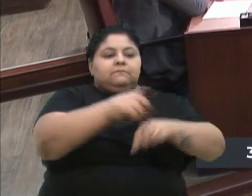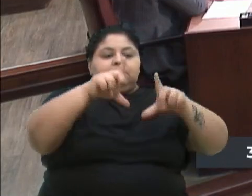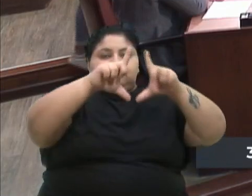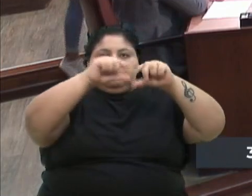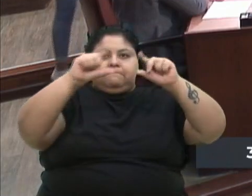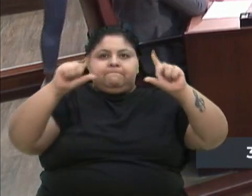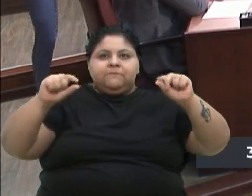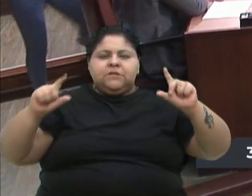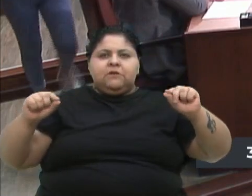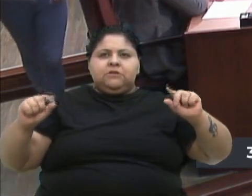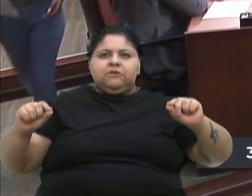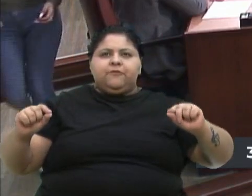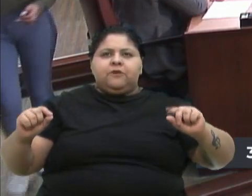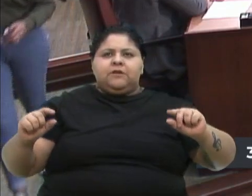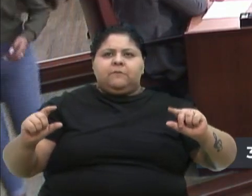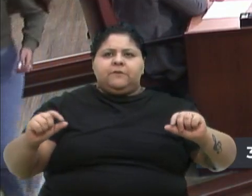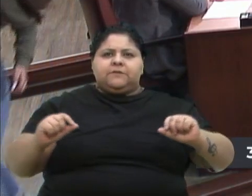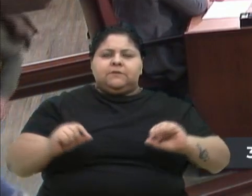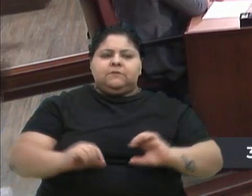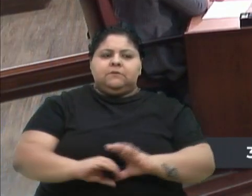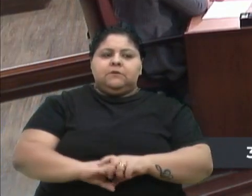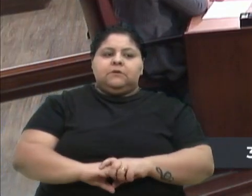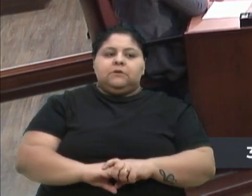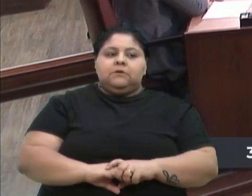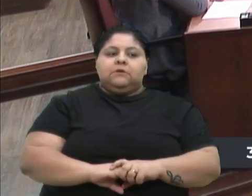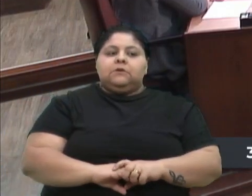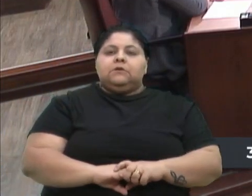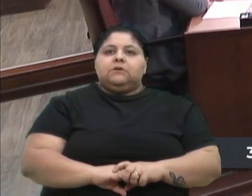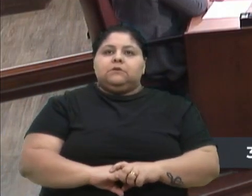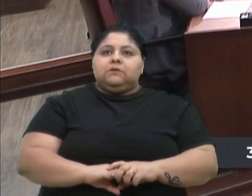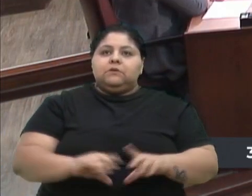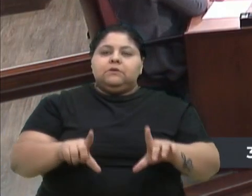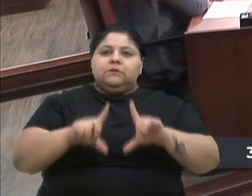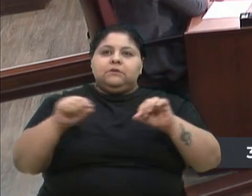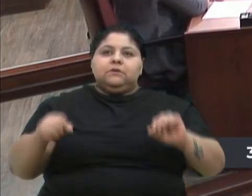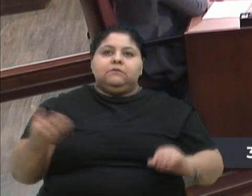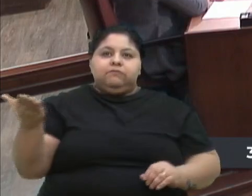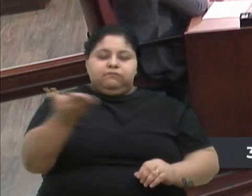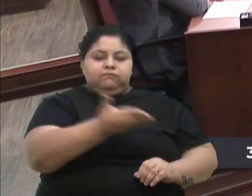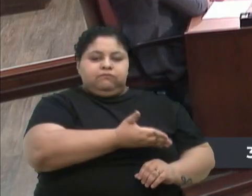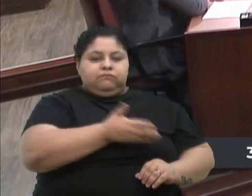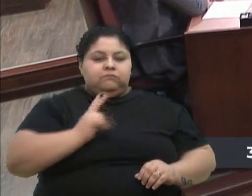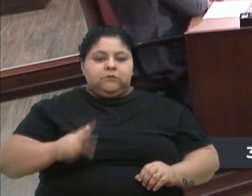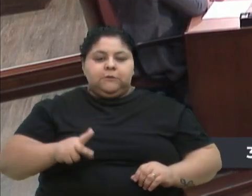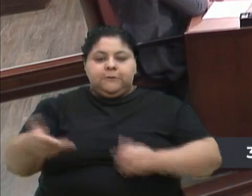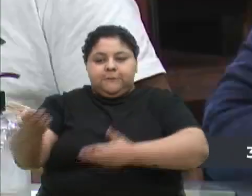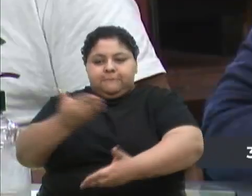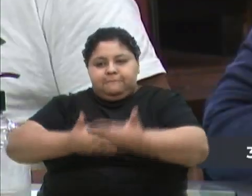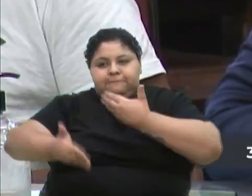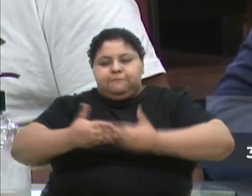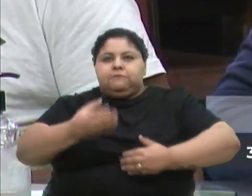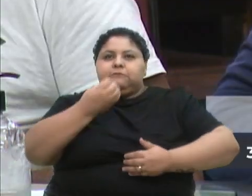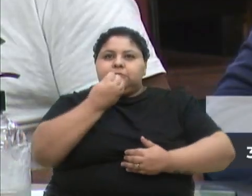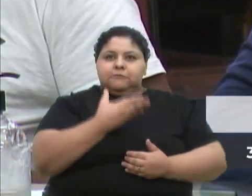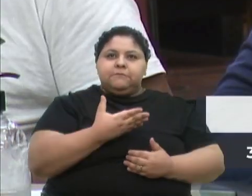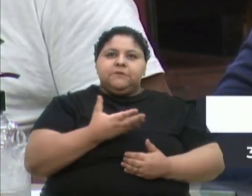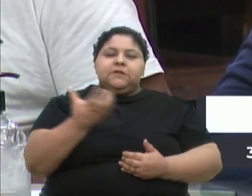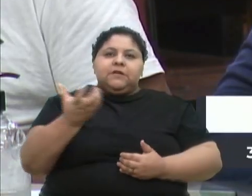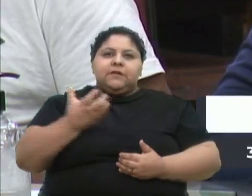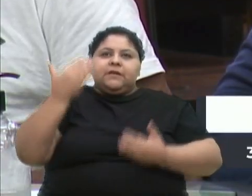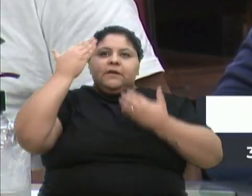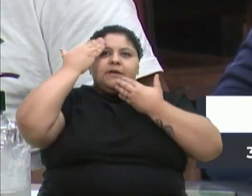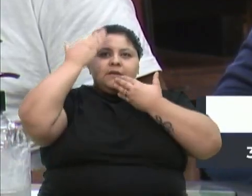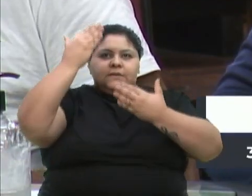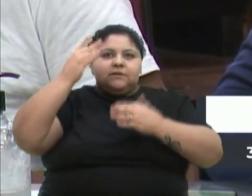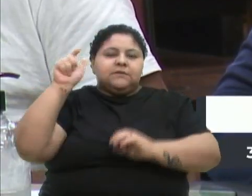do senador Reis, um senhor que sempre recepciona muito bem, e quero agradecer o gabinete do senador Reis. E